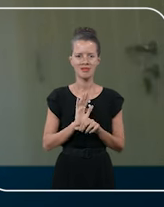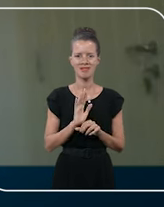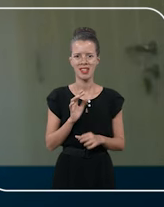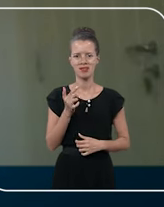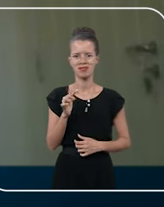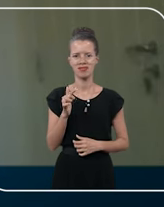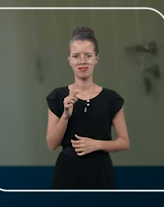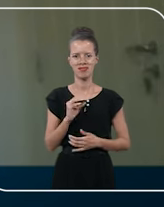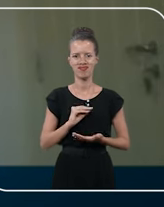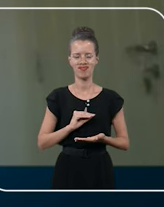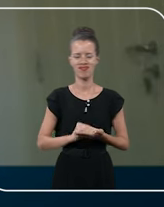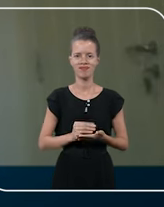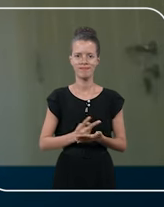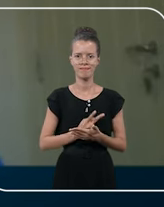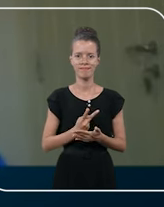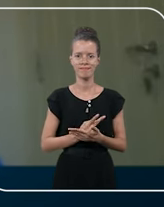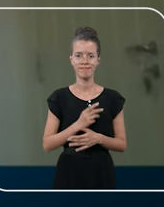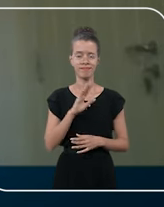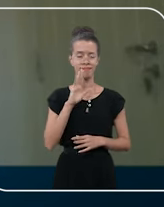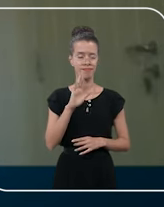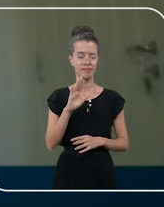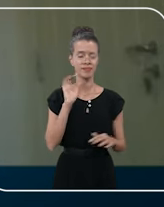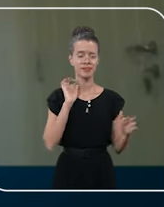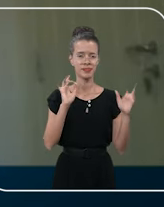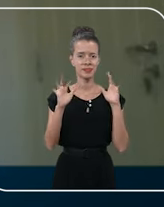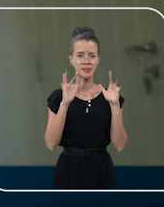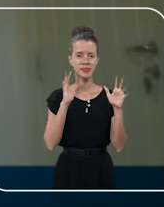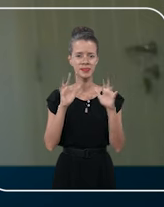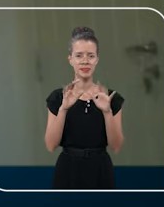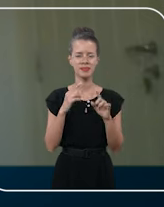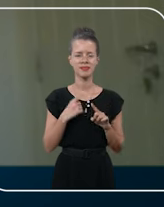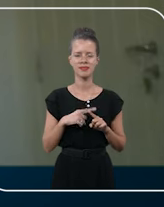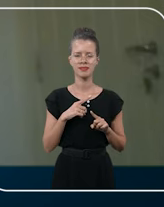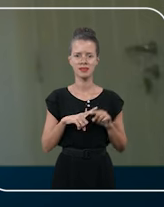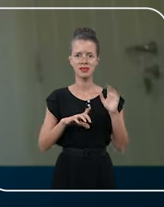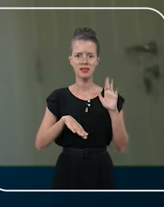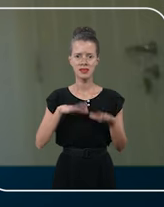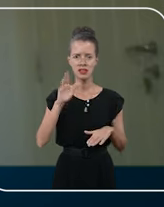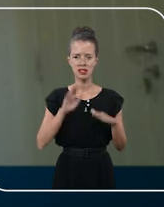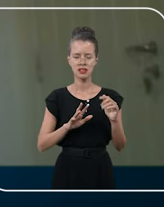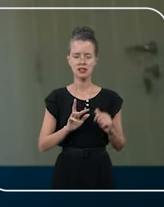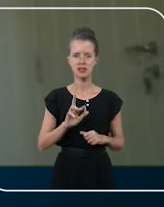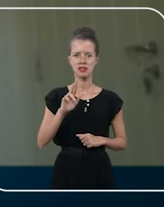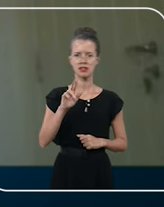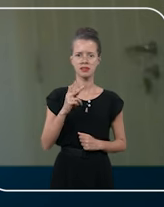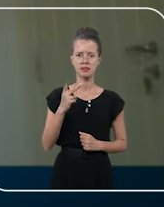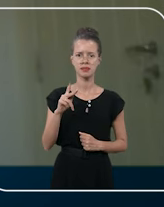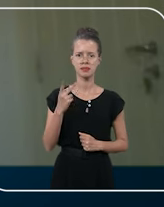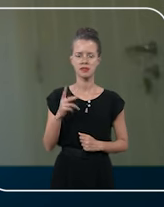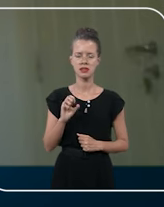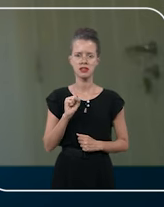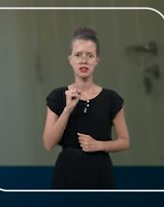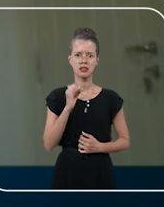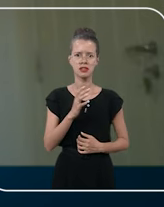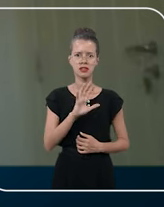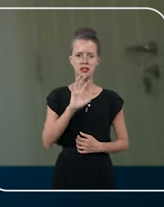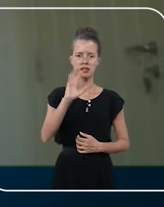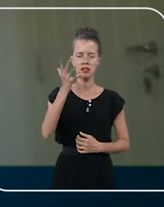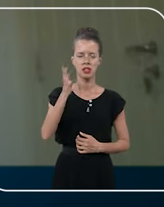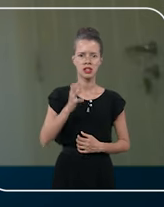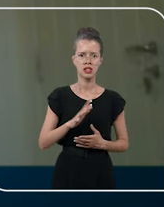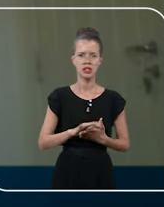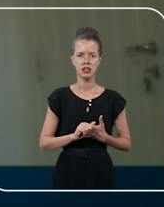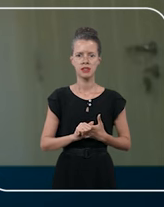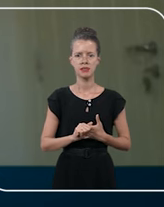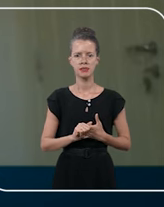temos que pensar em algumas situações em que sim é possível haver responsabilização, se caso houver de fato ali um